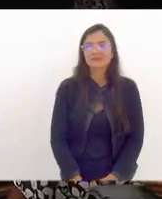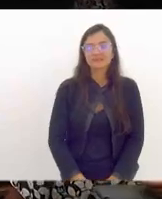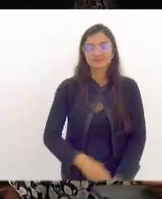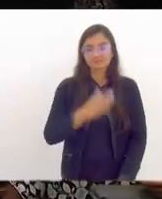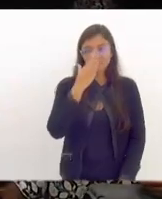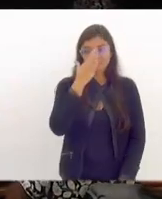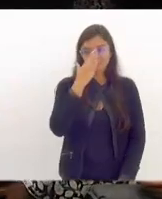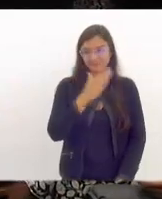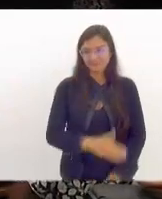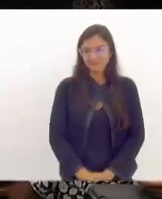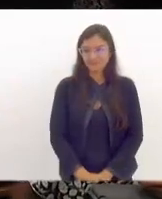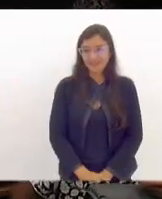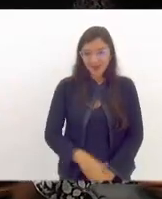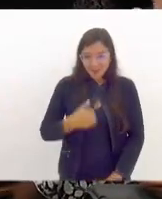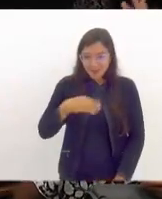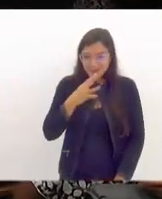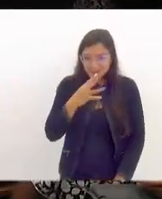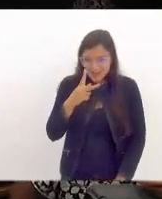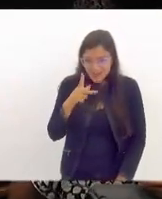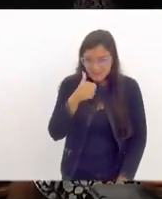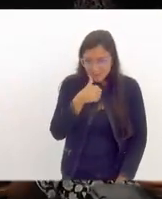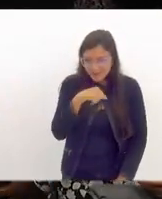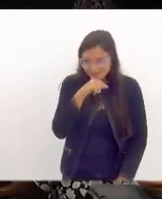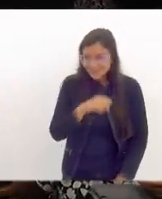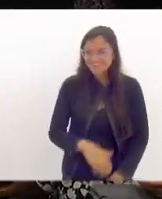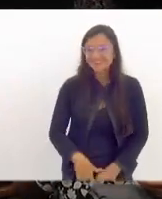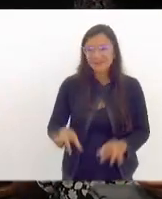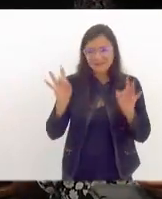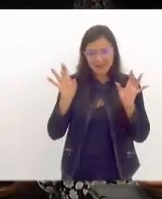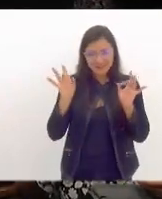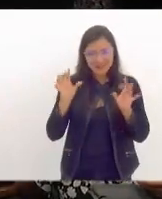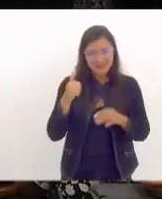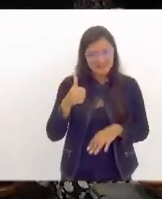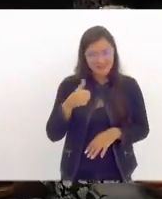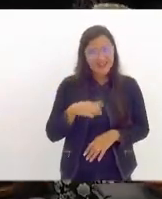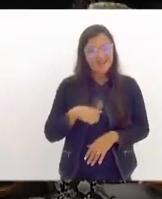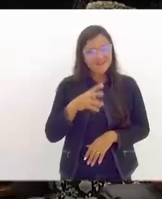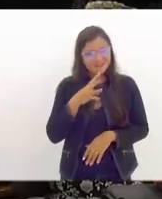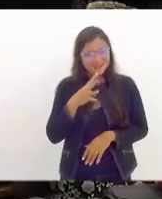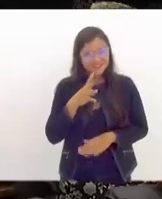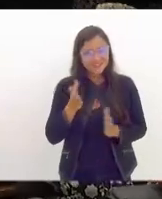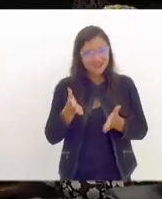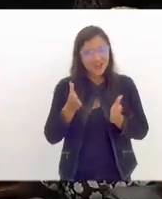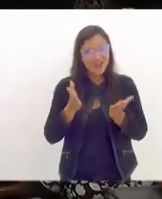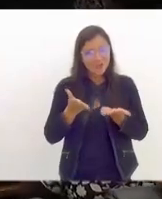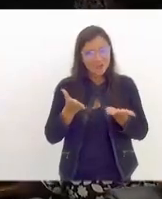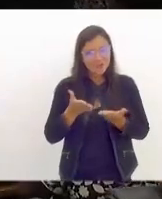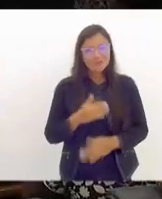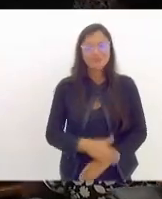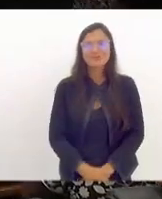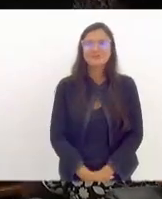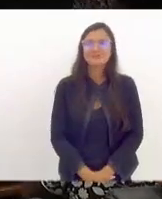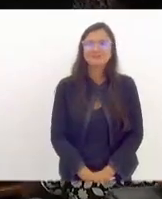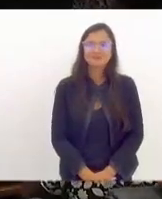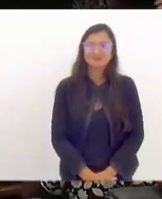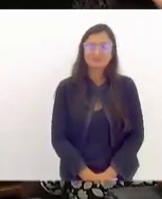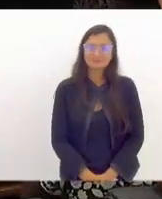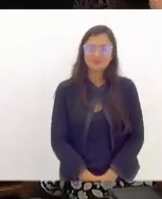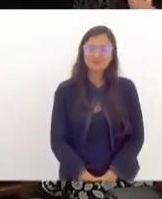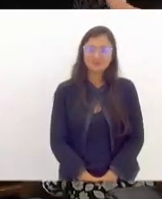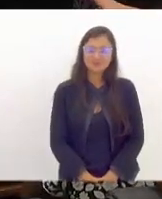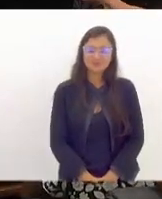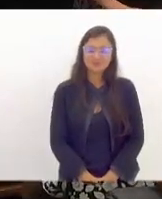já conheci a sua mãe Diva menina ali ó já conheci ela hoje quando a gente conhece o ser humano e depois a gente conhece